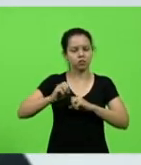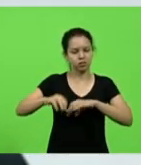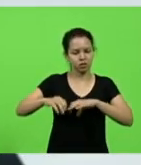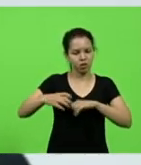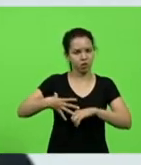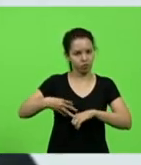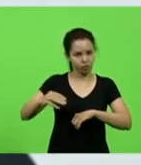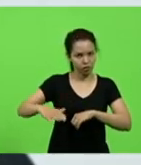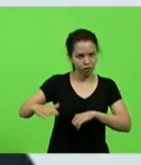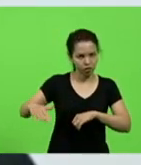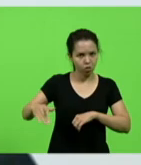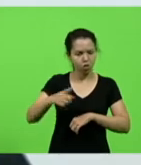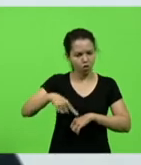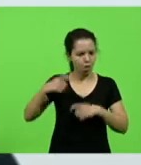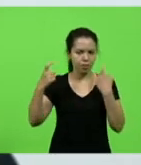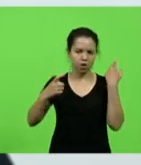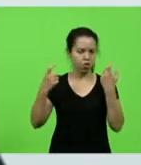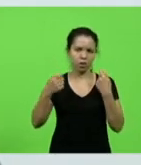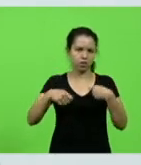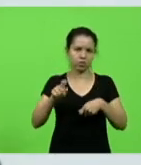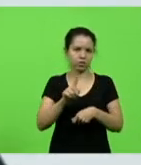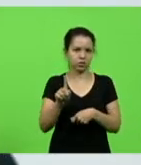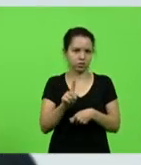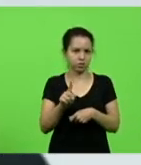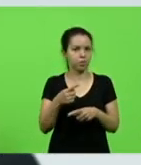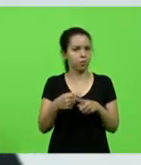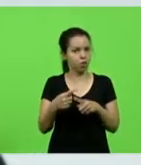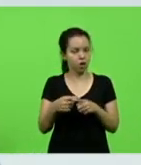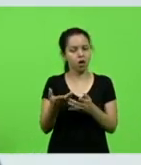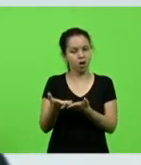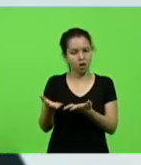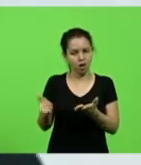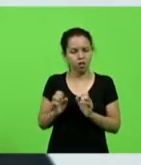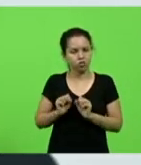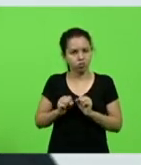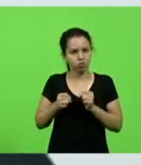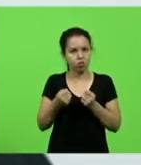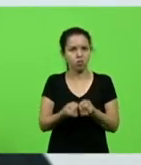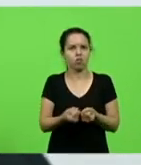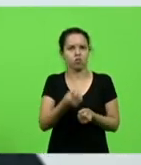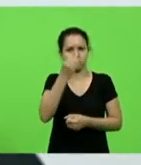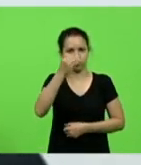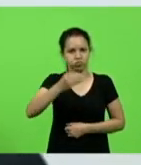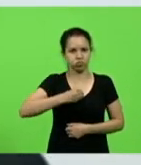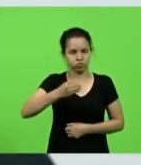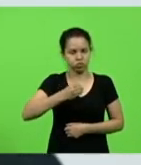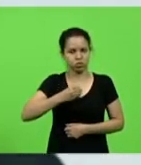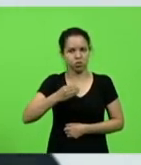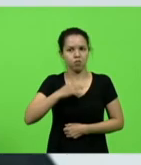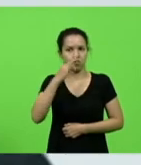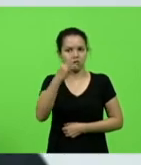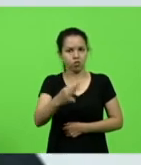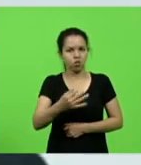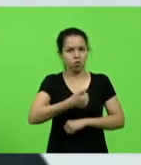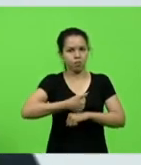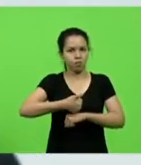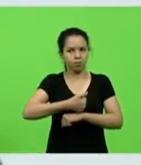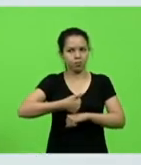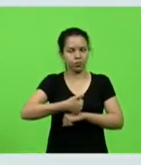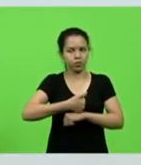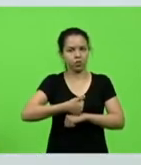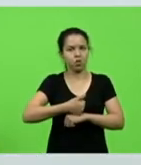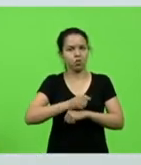com quem a gente precisa se preocupar. Porque essas se sacrificam, abdicam do futuro profissional ou de, eventualmente, um